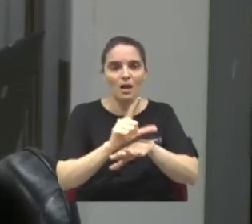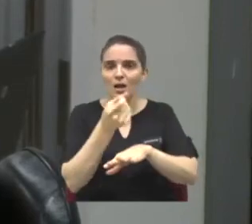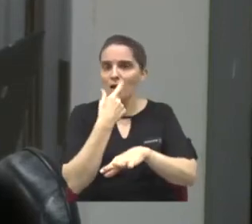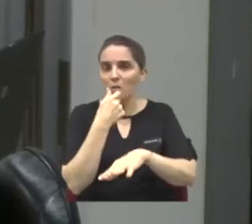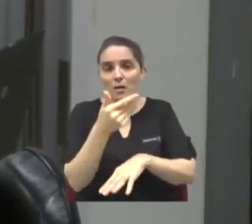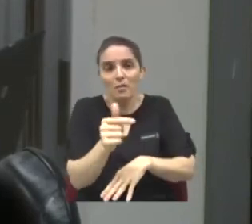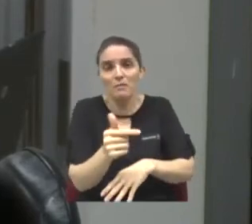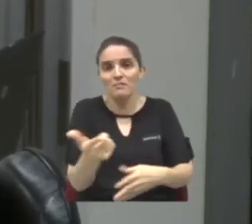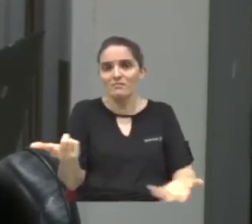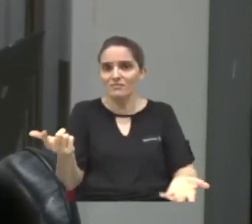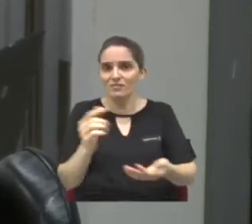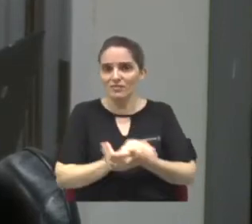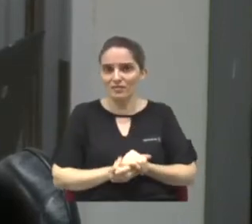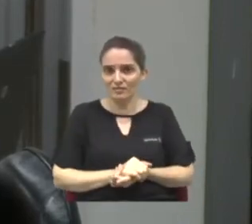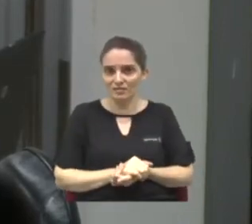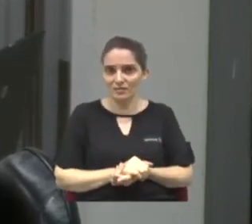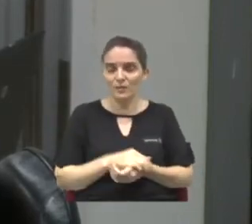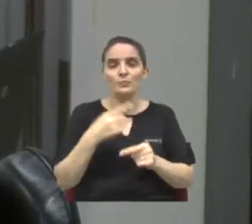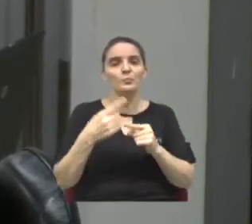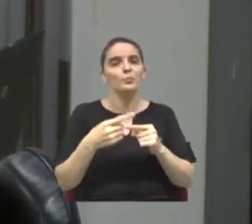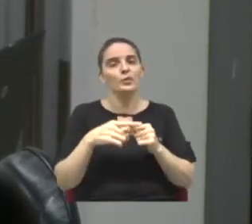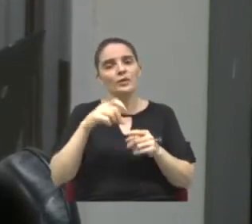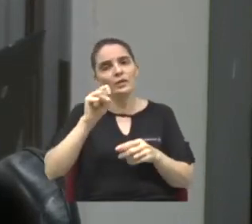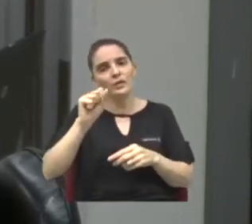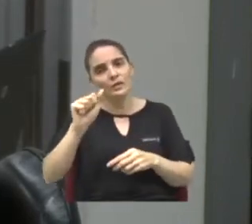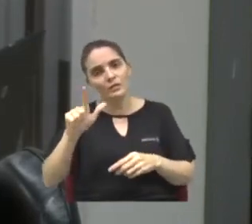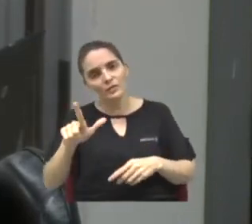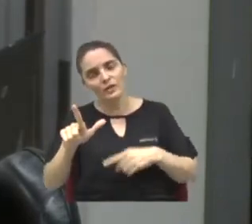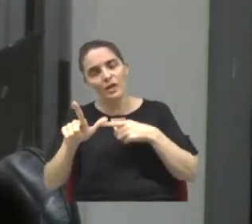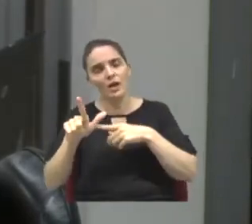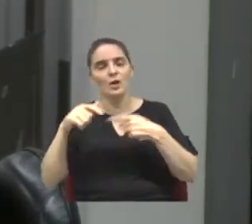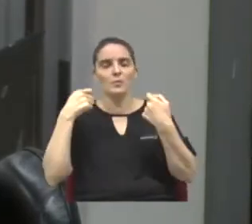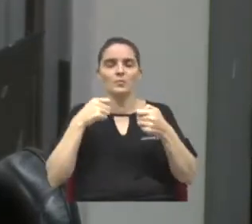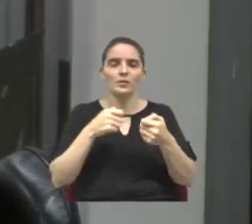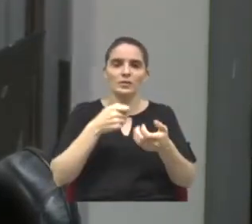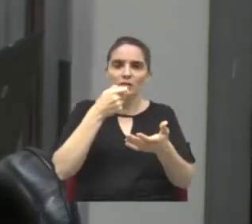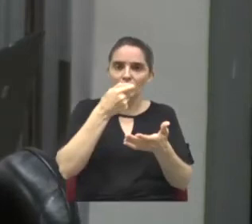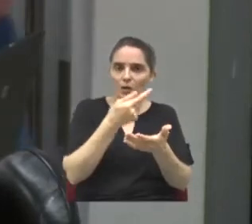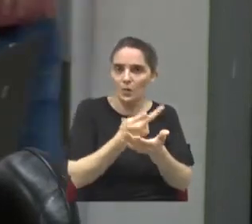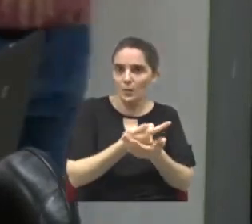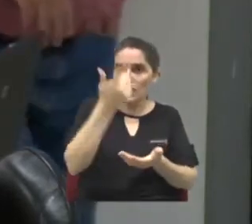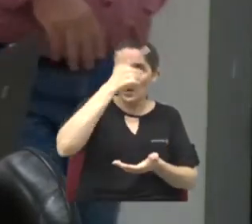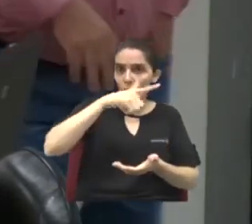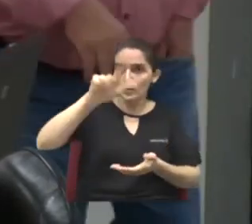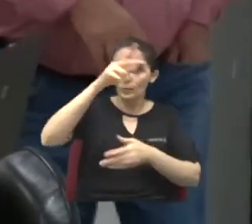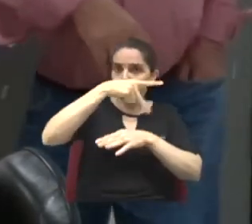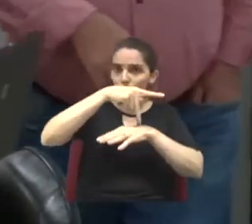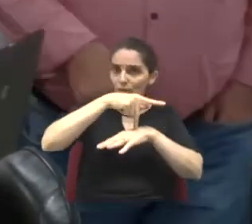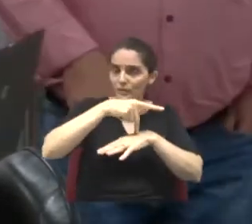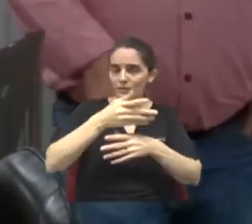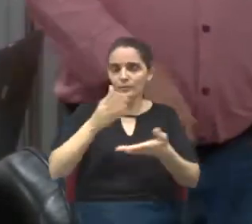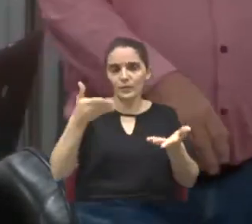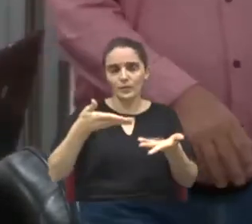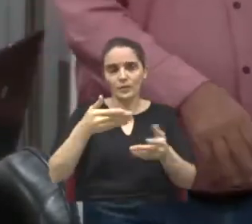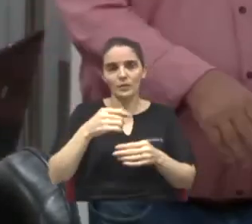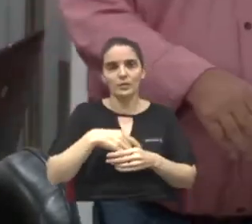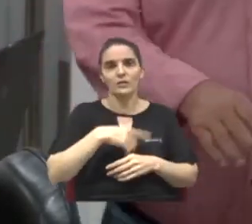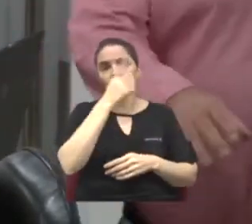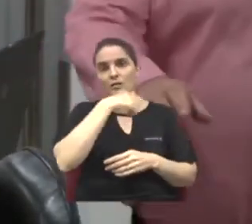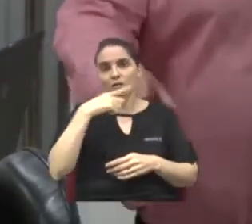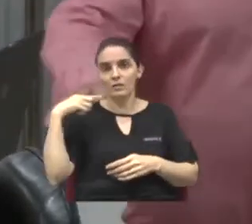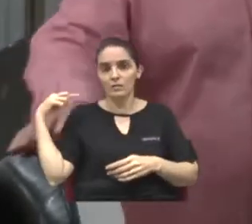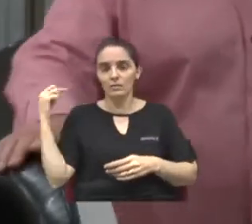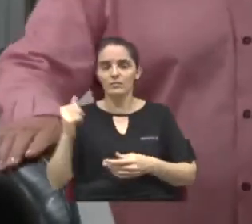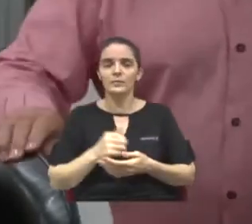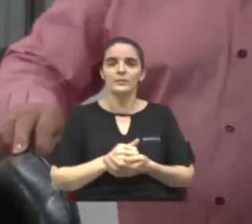aquela questão da Anvisa, por causa do sal, da importação do sal, etc. Agora, o que eu queria deixar, vamos dizer assim,